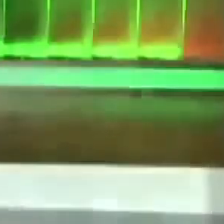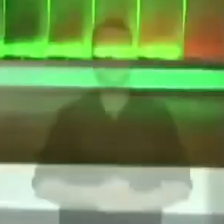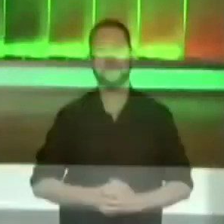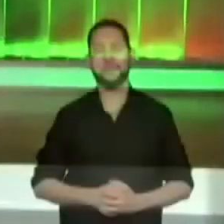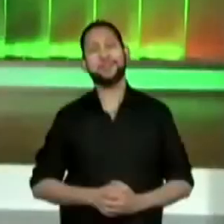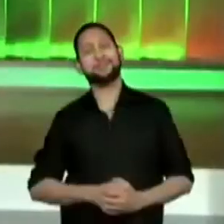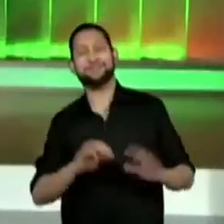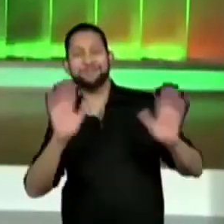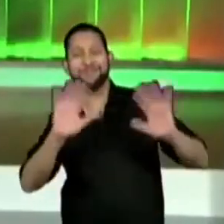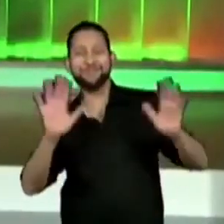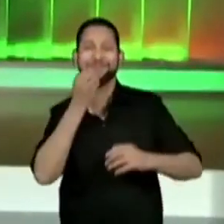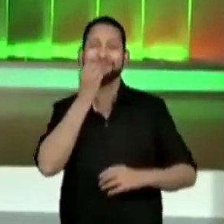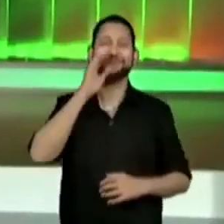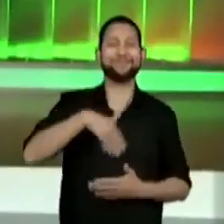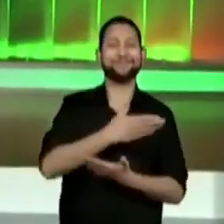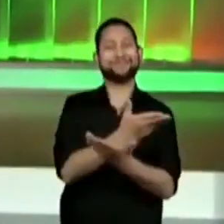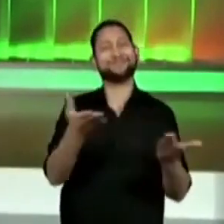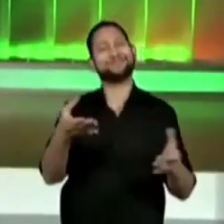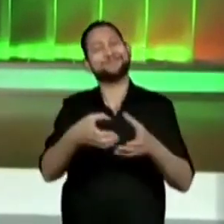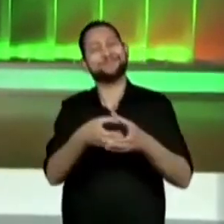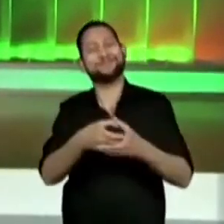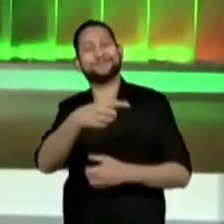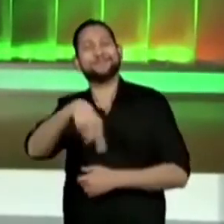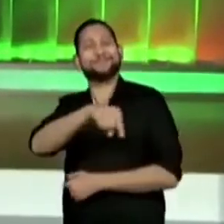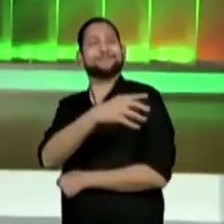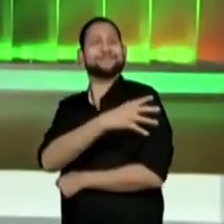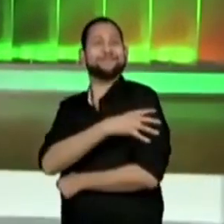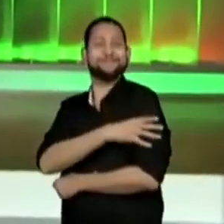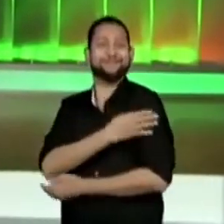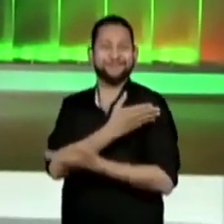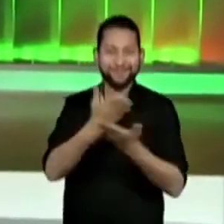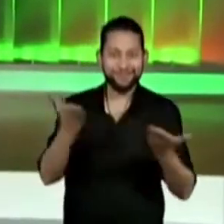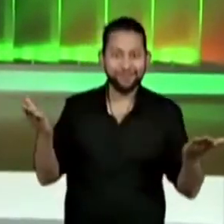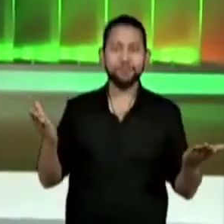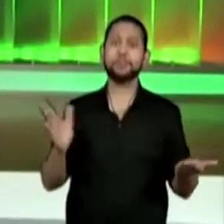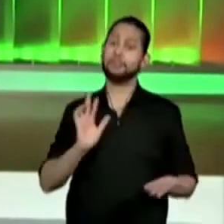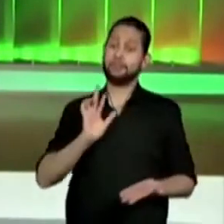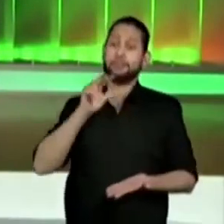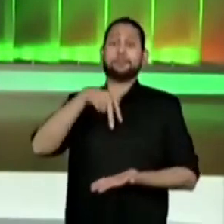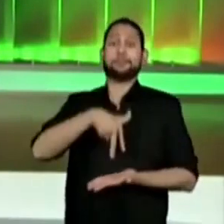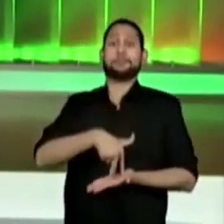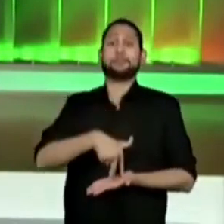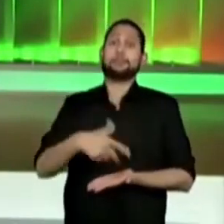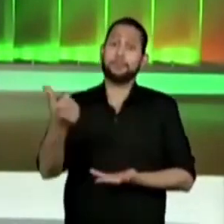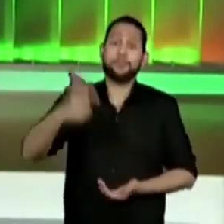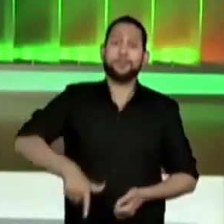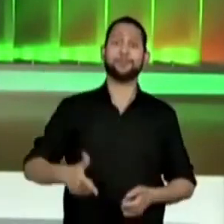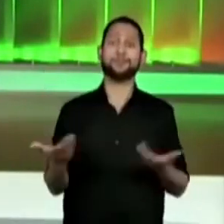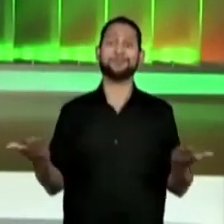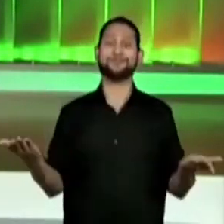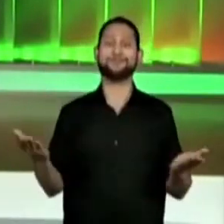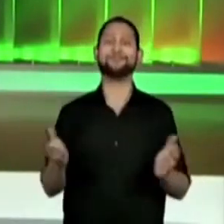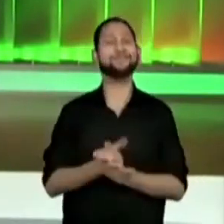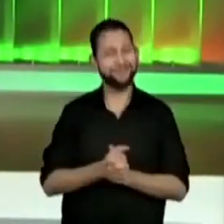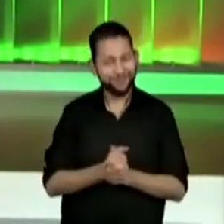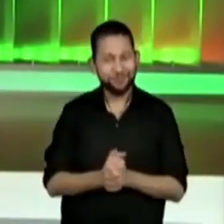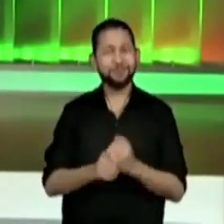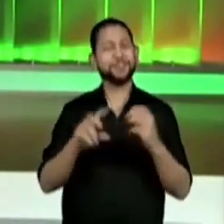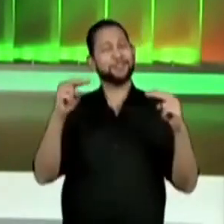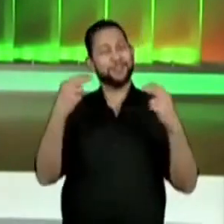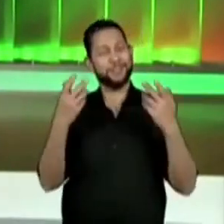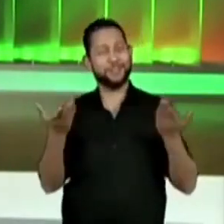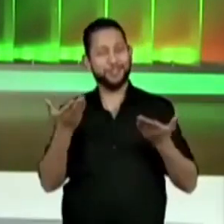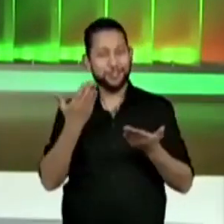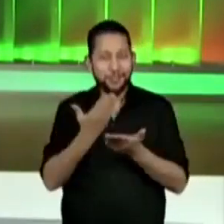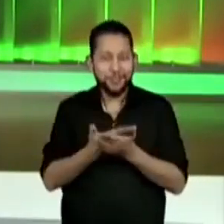públicos Boa tarde galerinha do quarto ano eu voltei Pois é Vocês acabaram de me